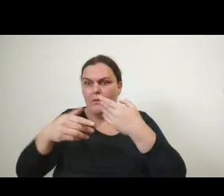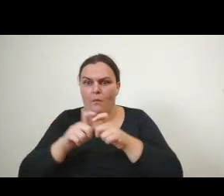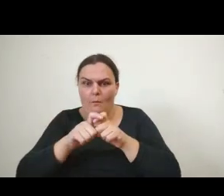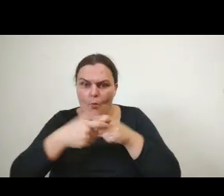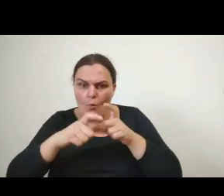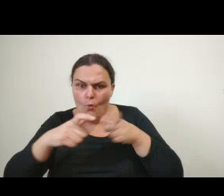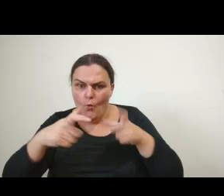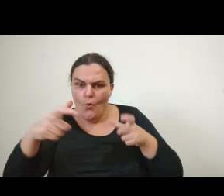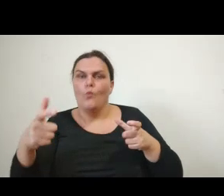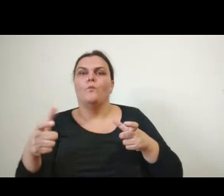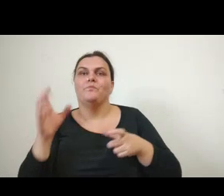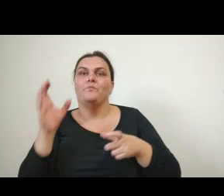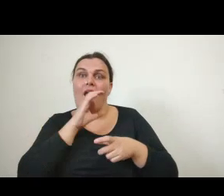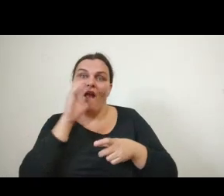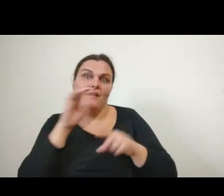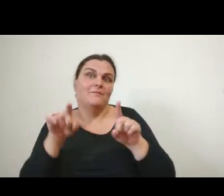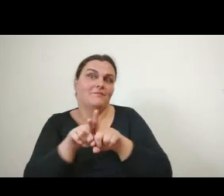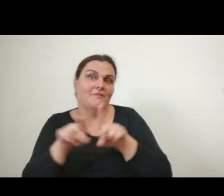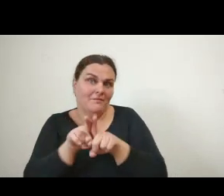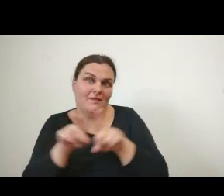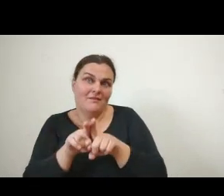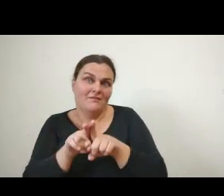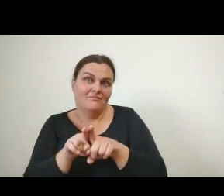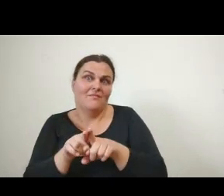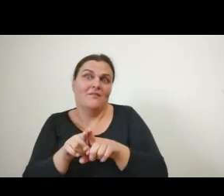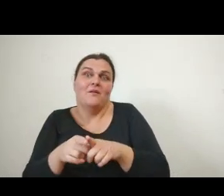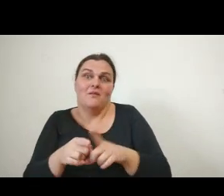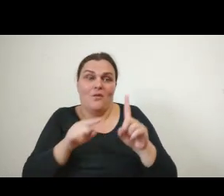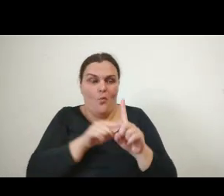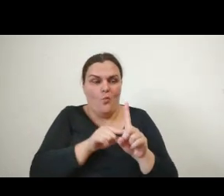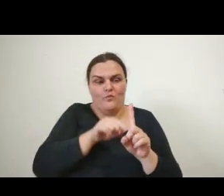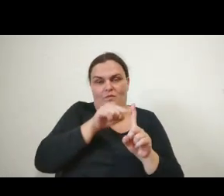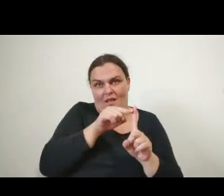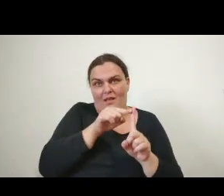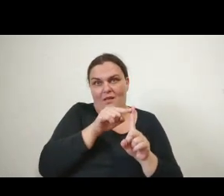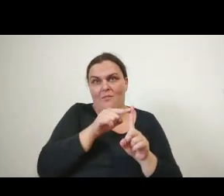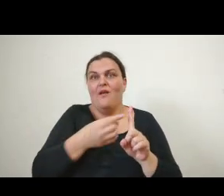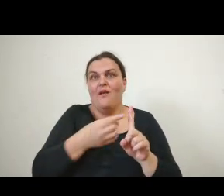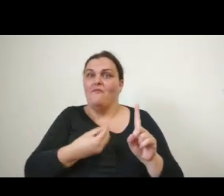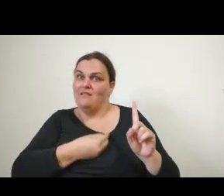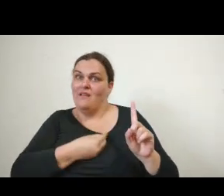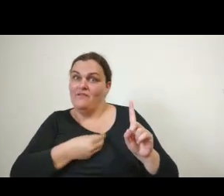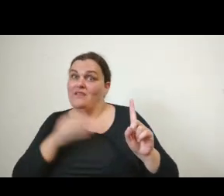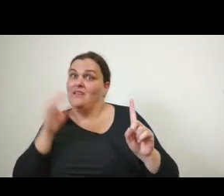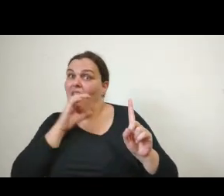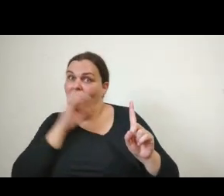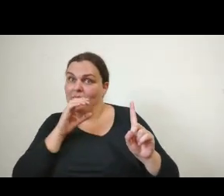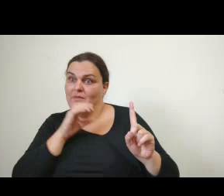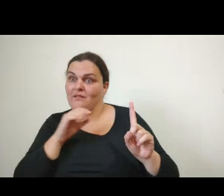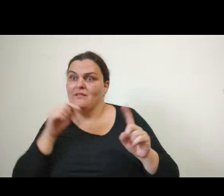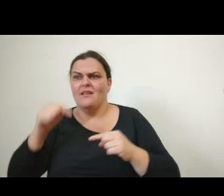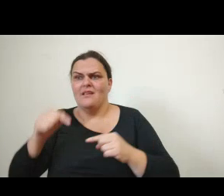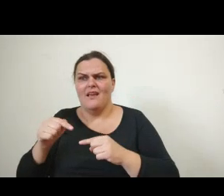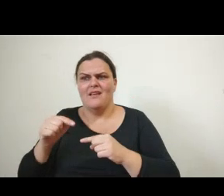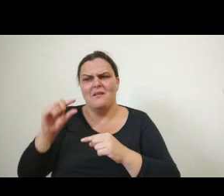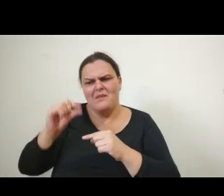acelerado, né, pelo aumento de temperatura, esse crescimento populacional pode ser bastante